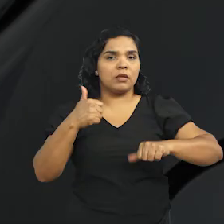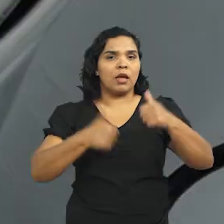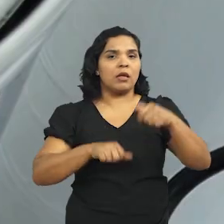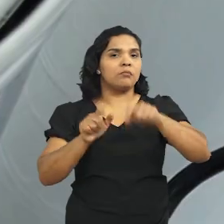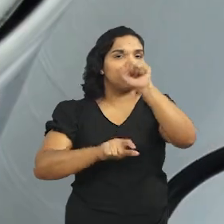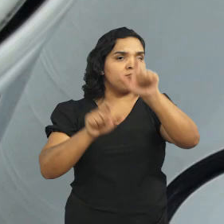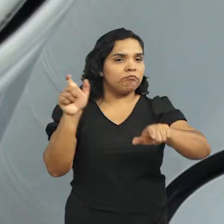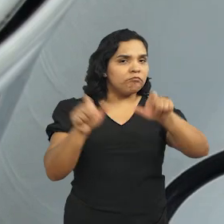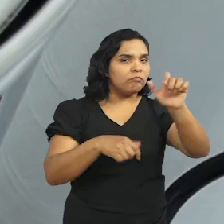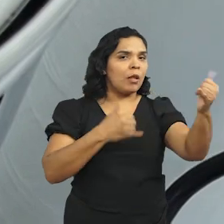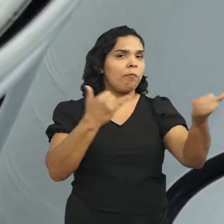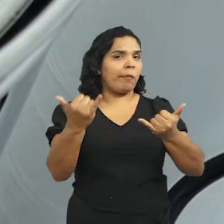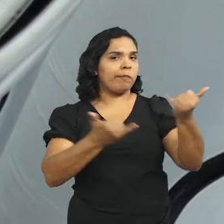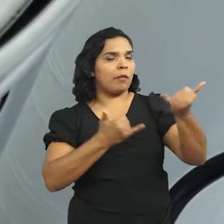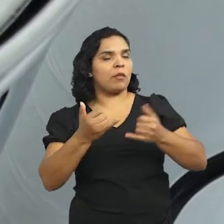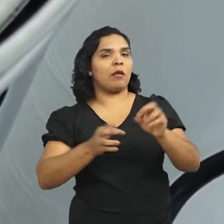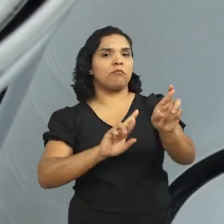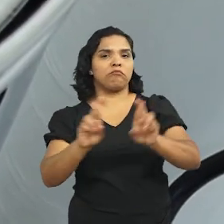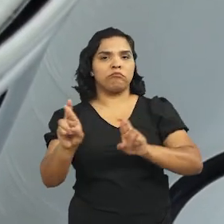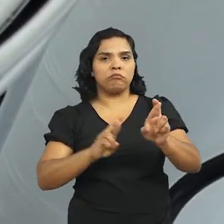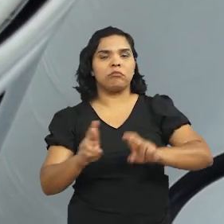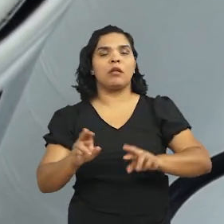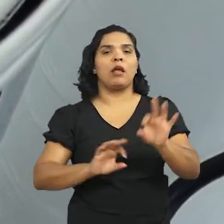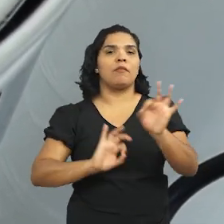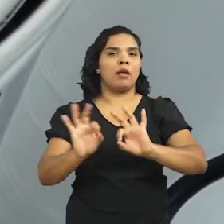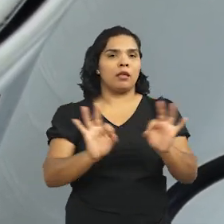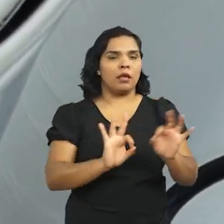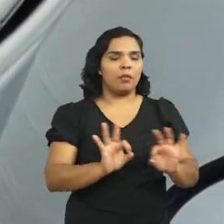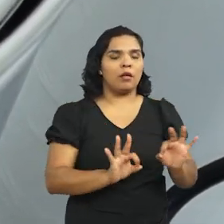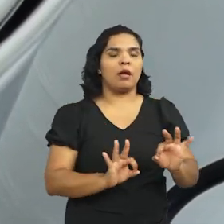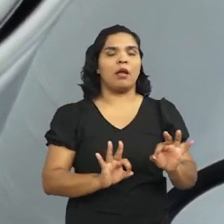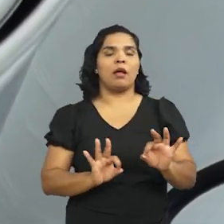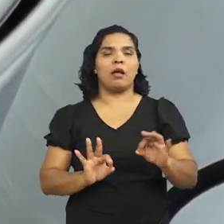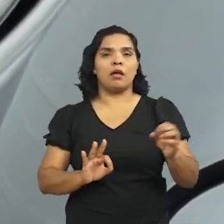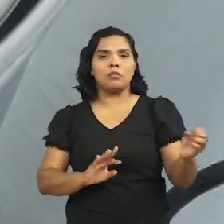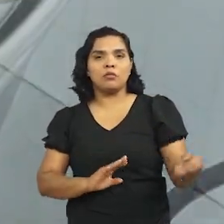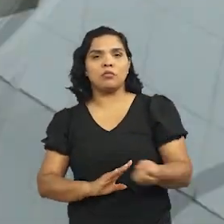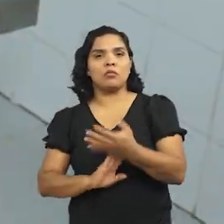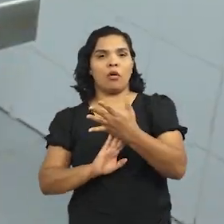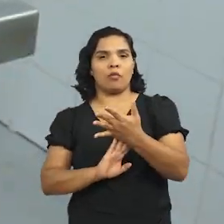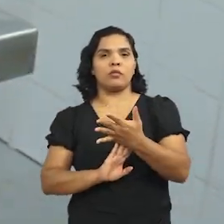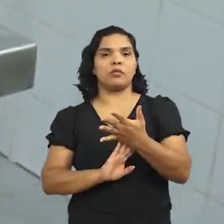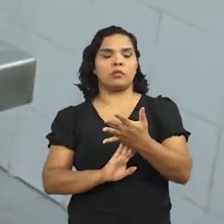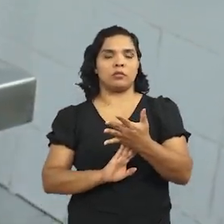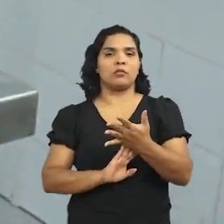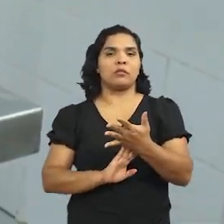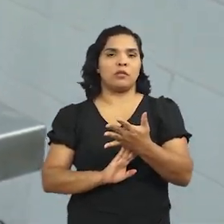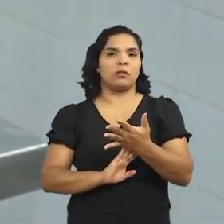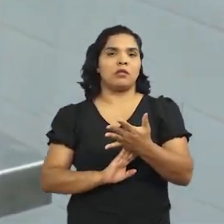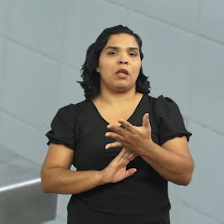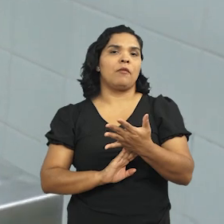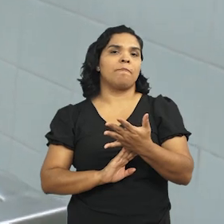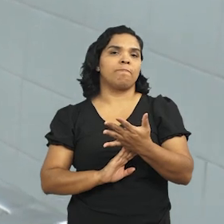microbiológica, análise sensorial, e a partir disso a gente vai elaborar